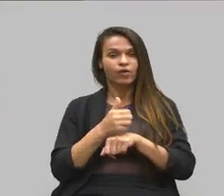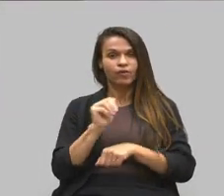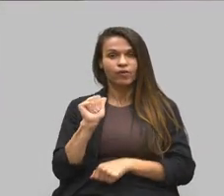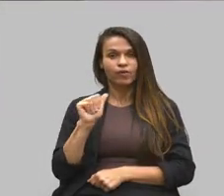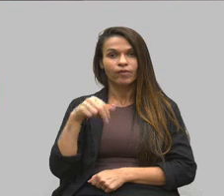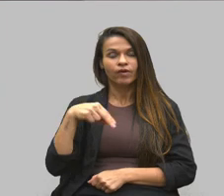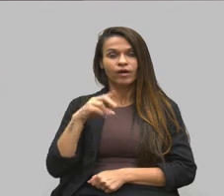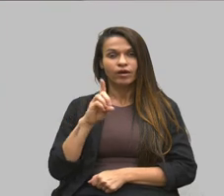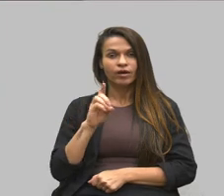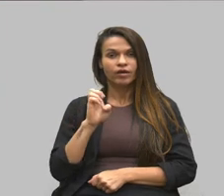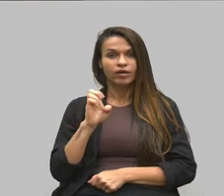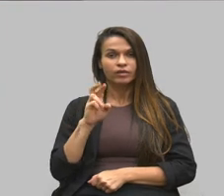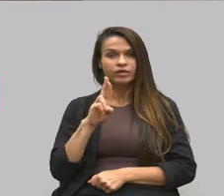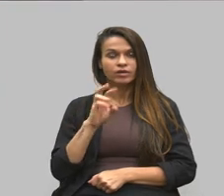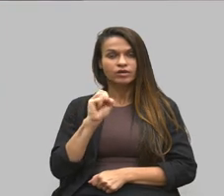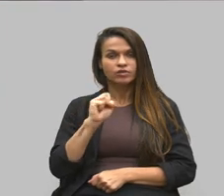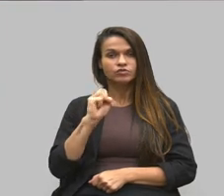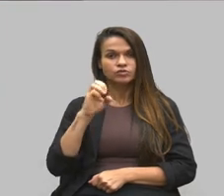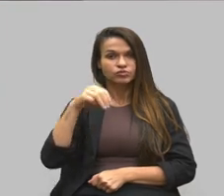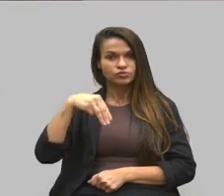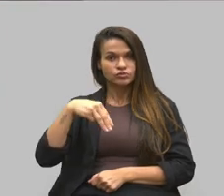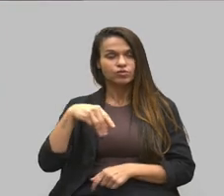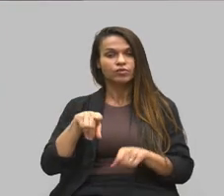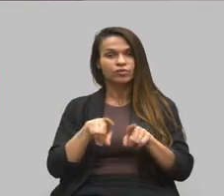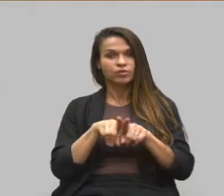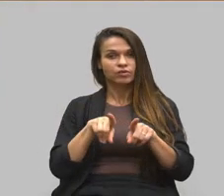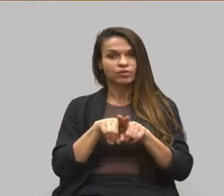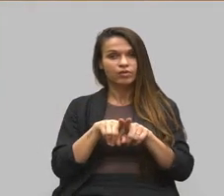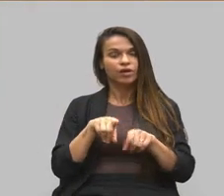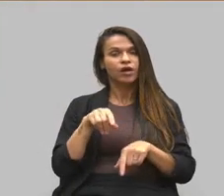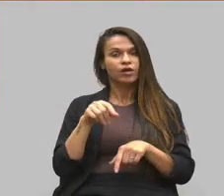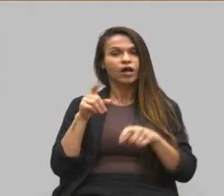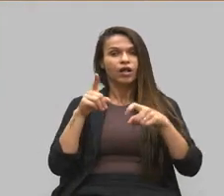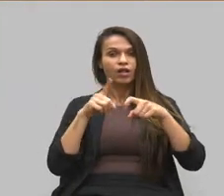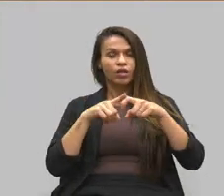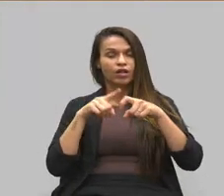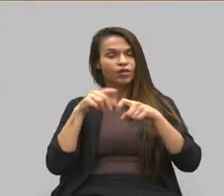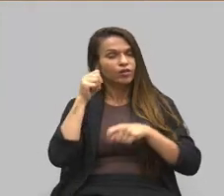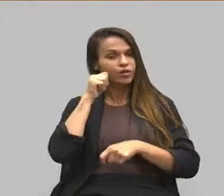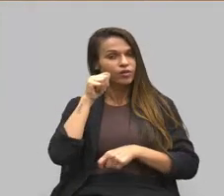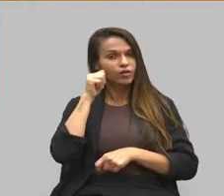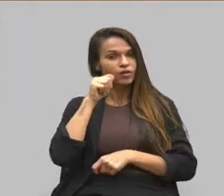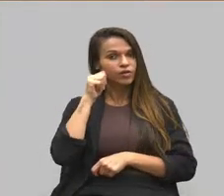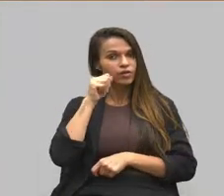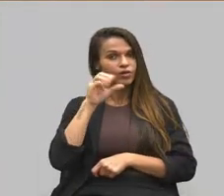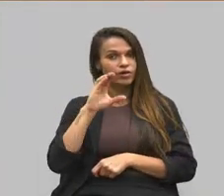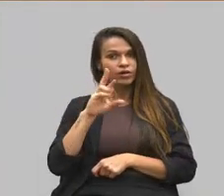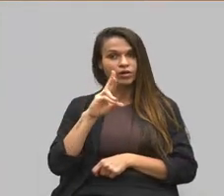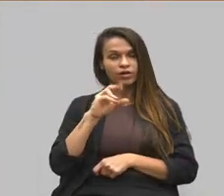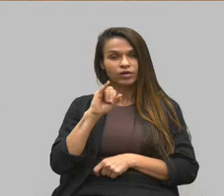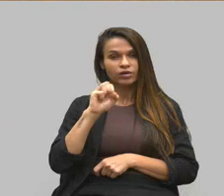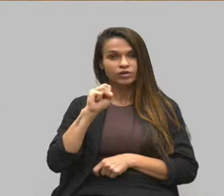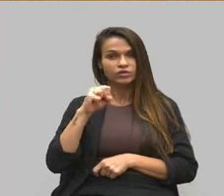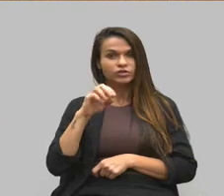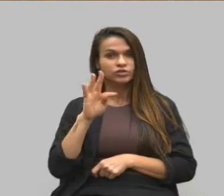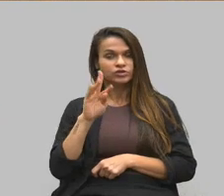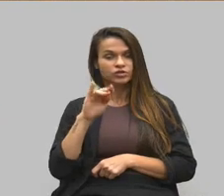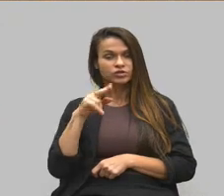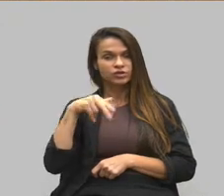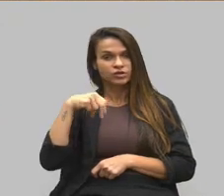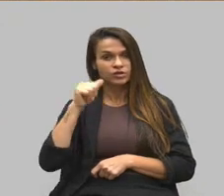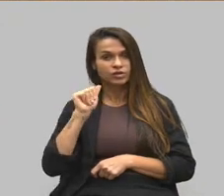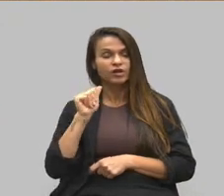nós temos a d Luciana Cristina da faculdade medicina da